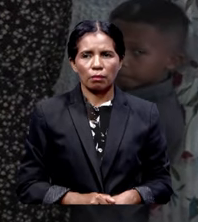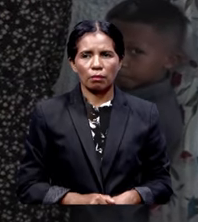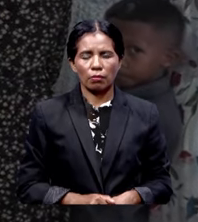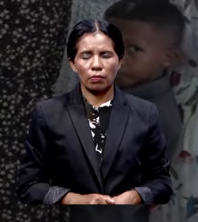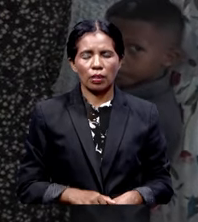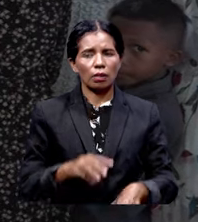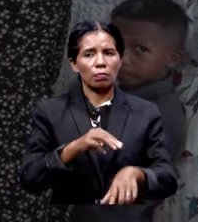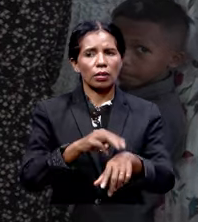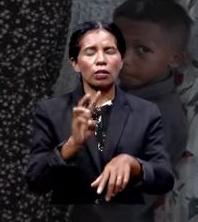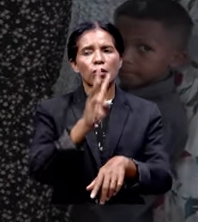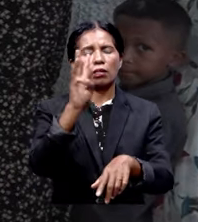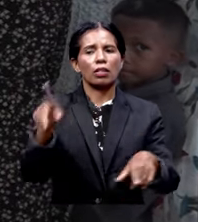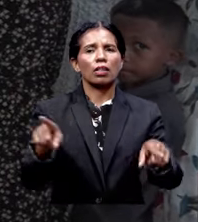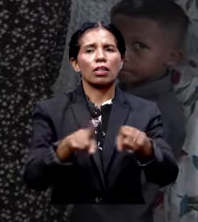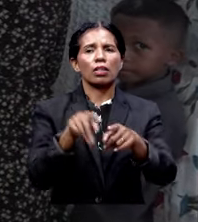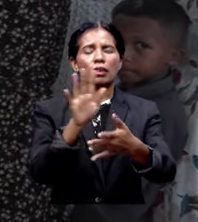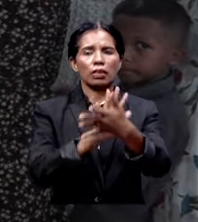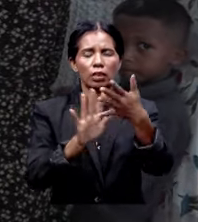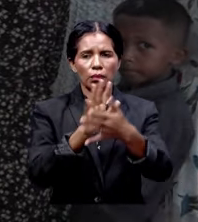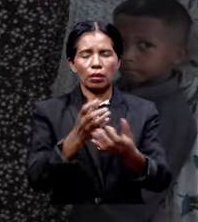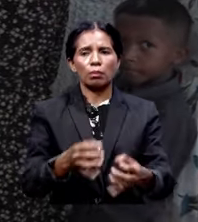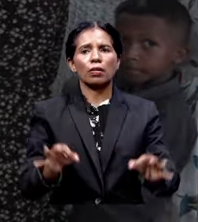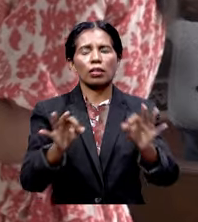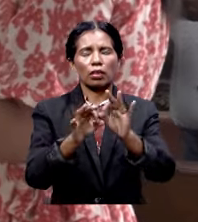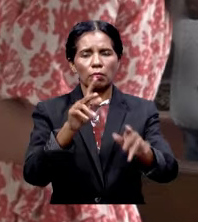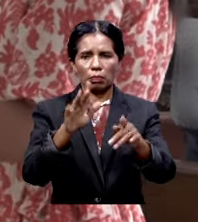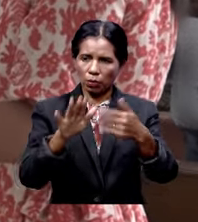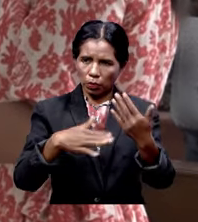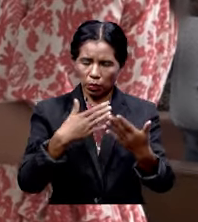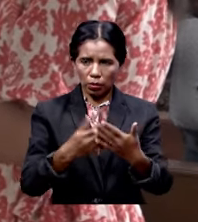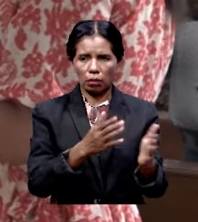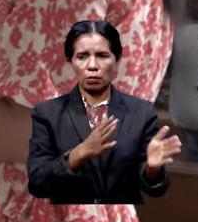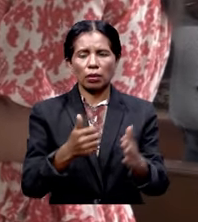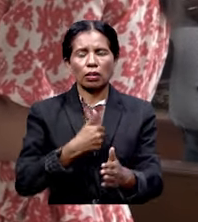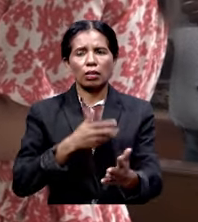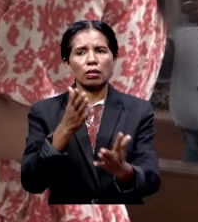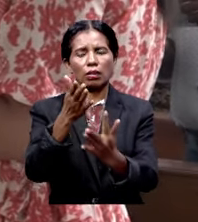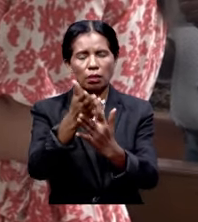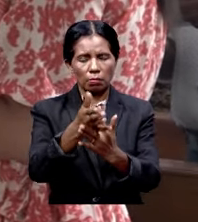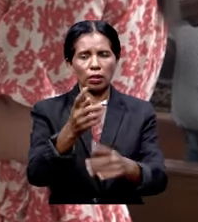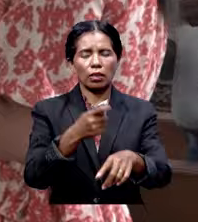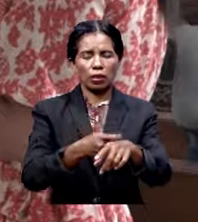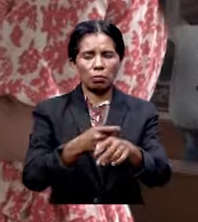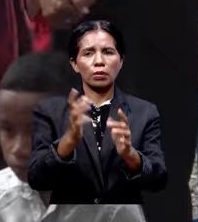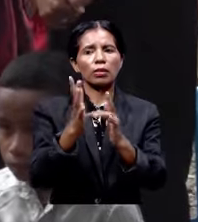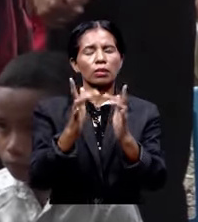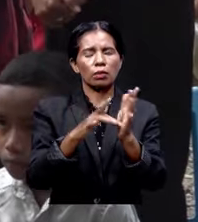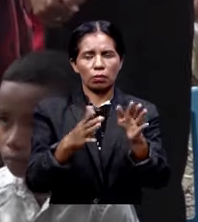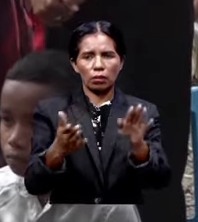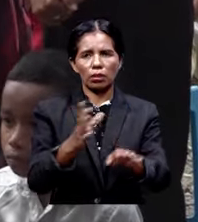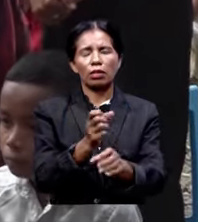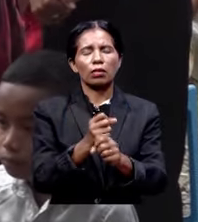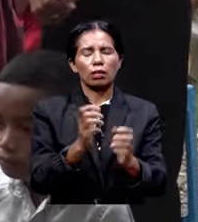Missa quarta-feira cinzas, nessa cerimônia importante para ser um cristão, onde preparando tamo para tempo quaresma, lhe russe Jesus, no